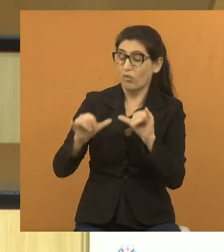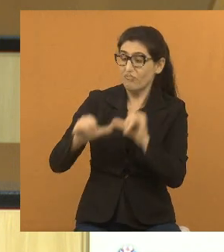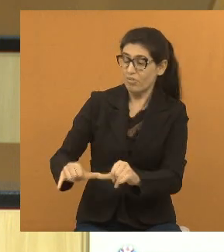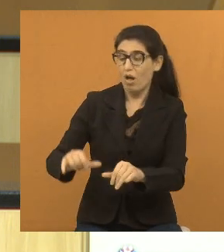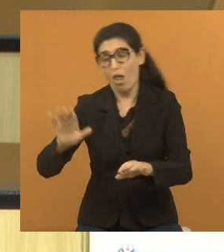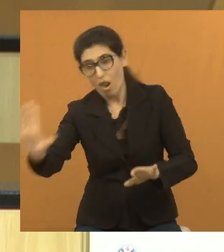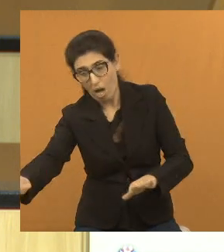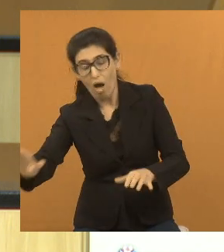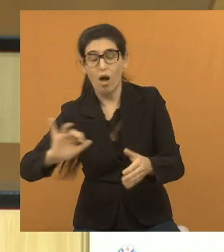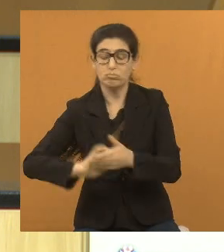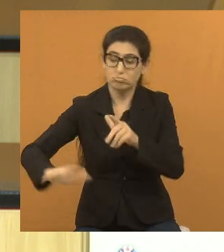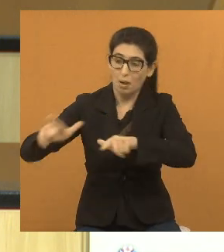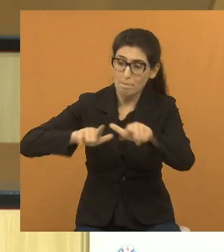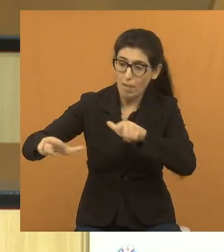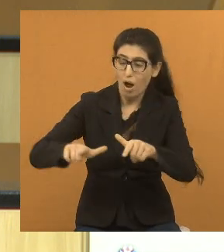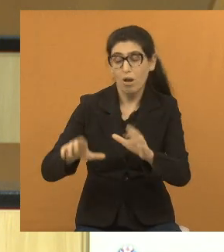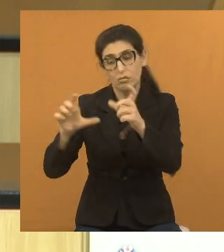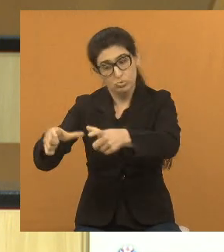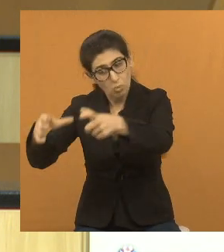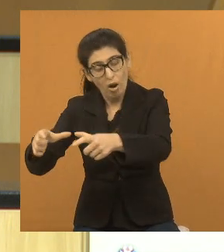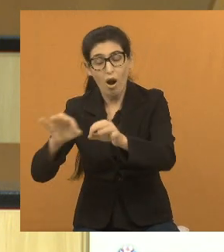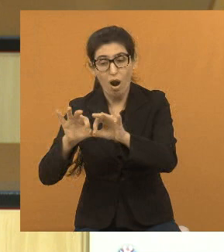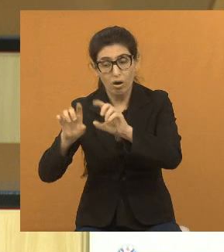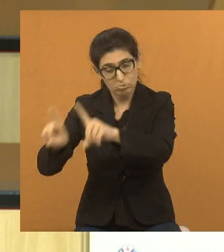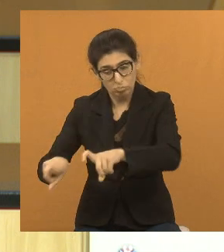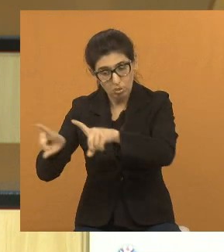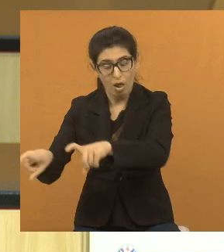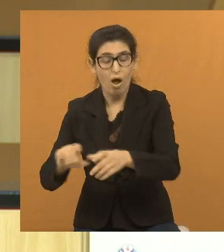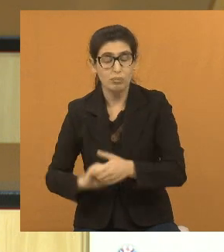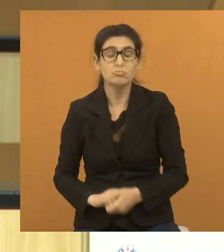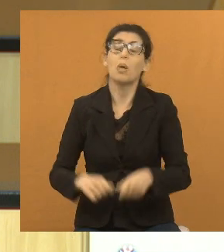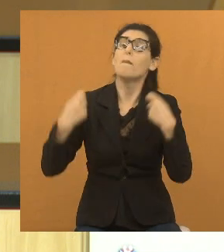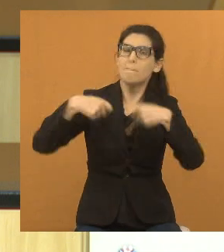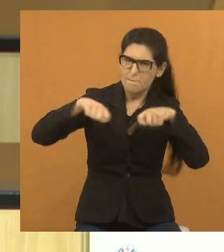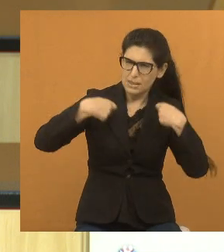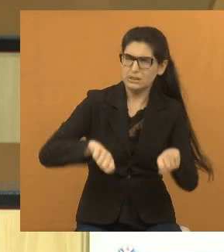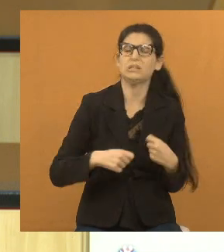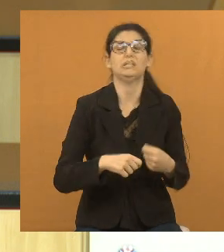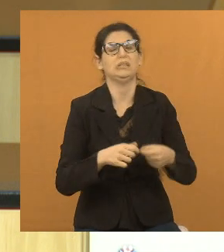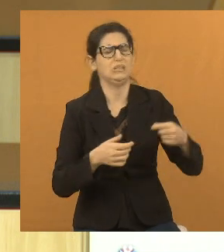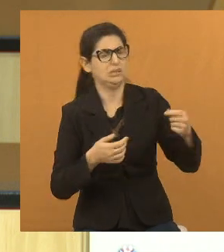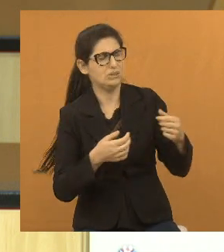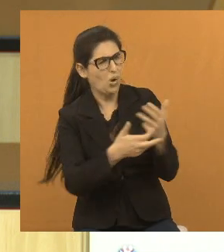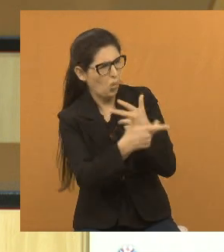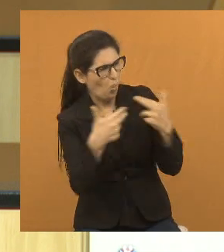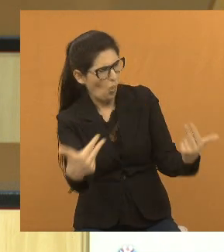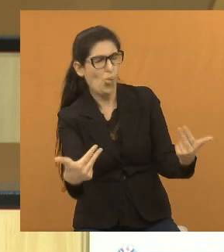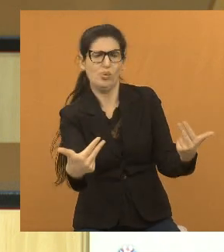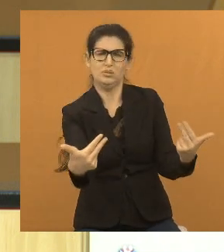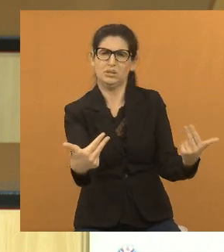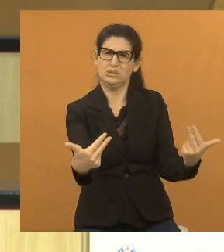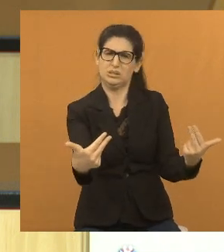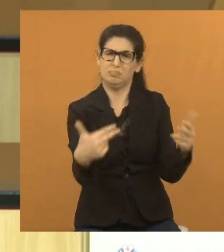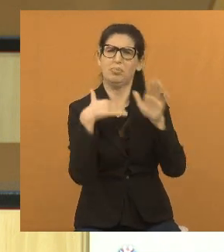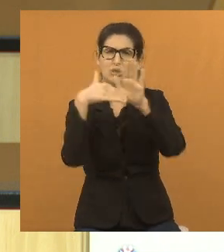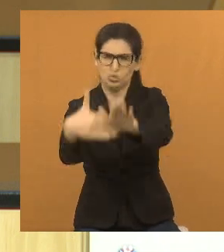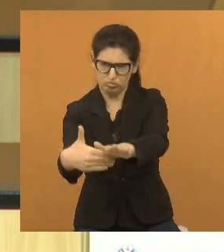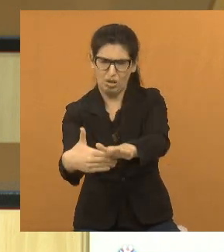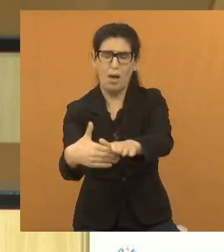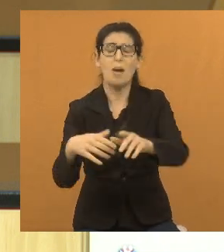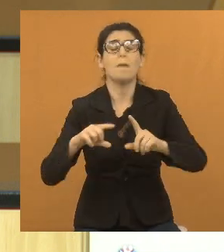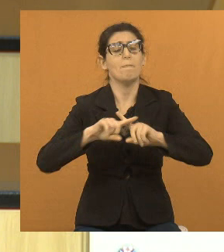necessariamente precisa ter equipamentos para que se fique lá, mas que tenha talvez